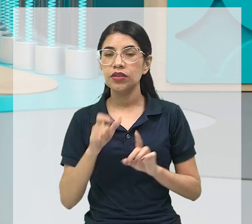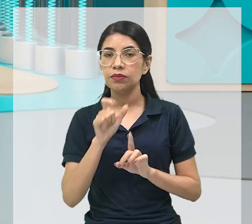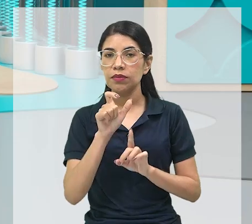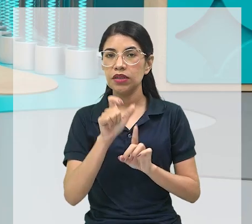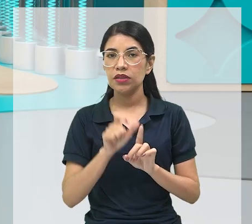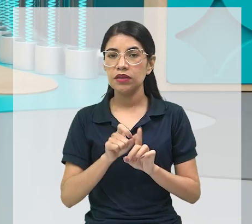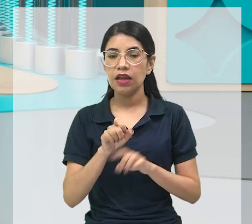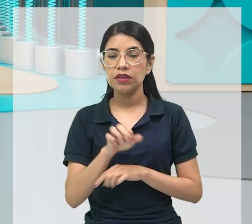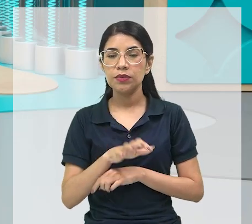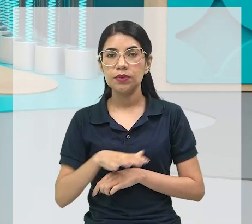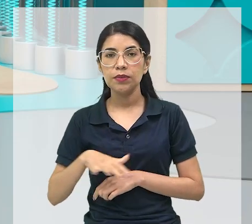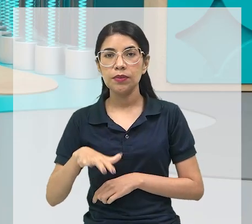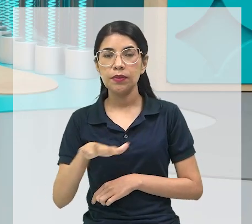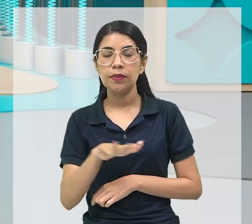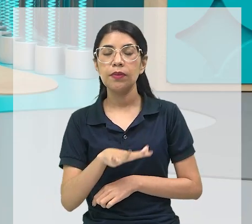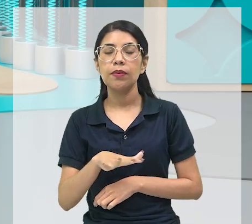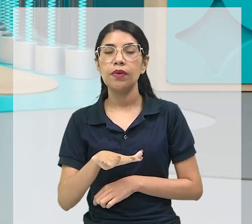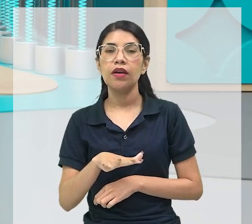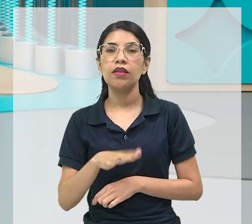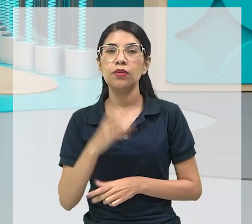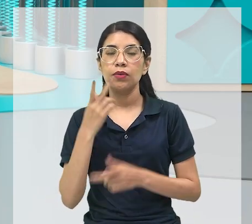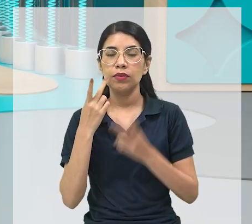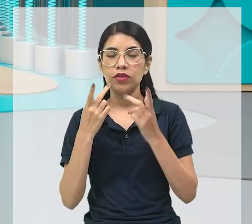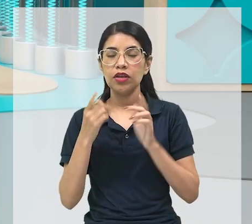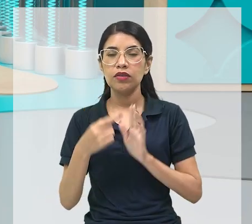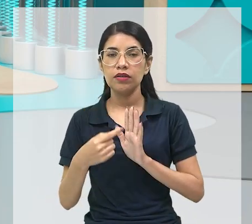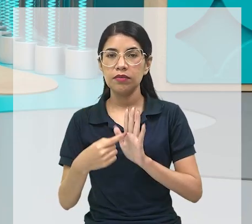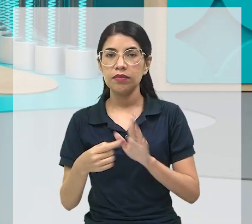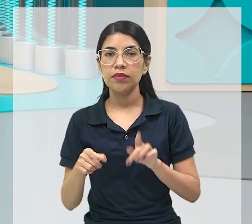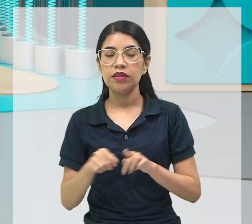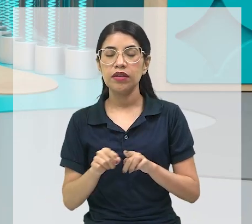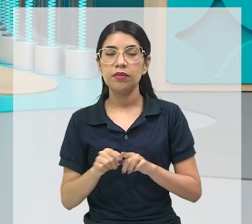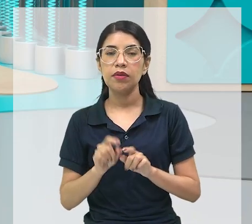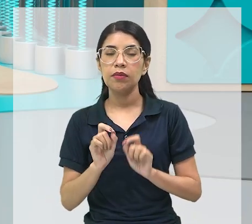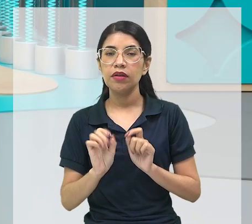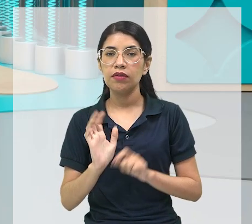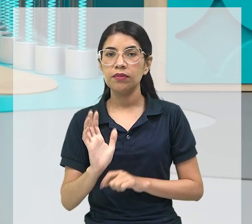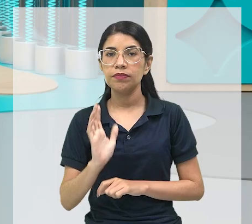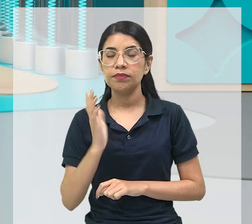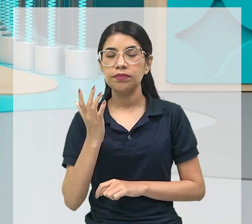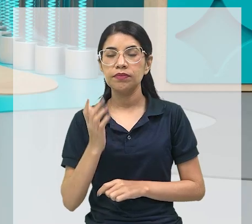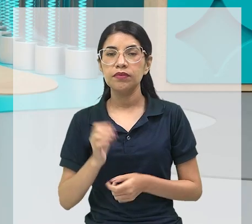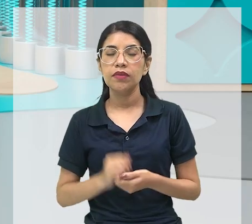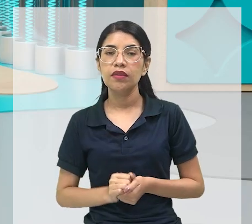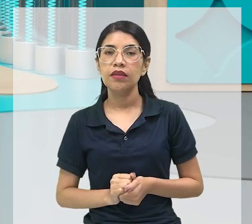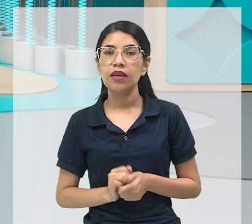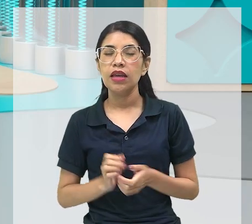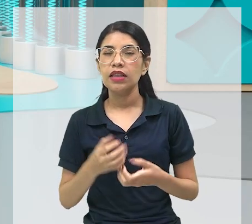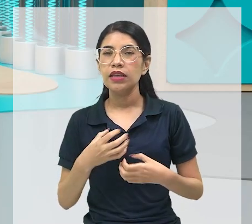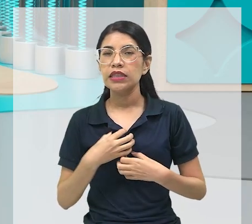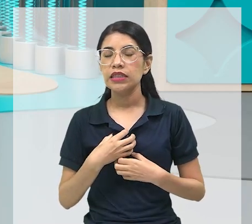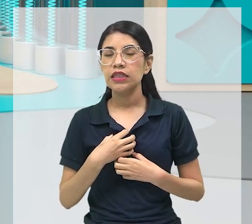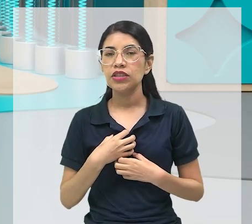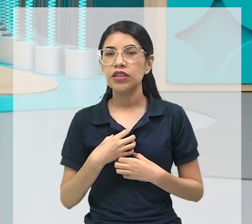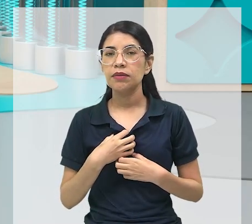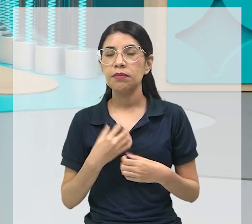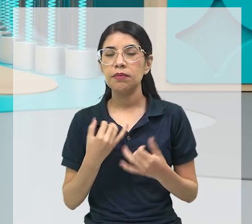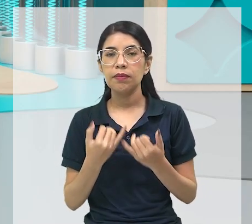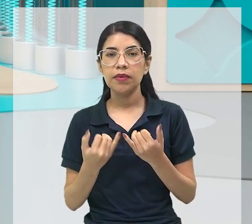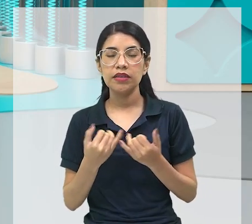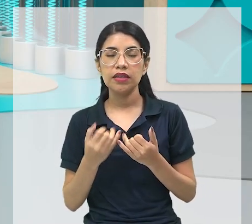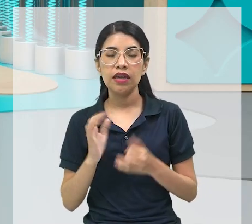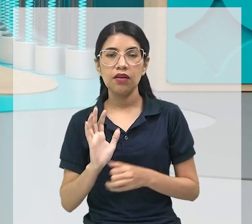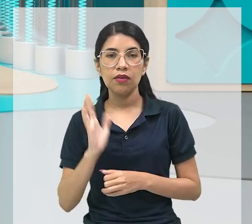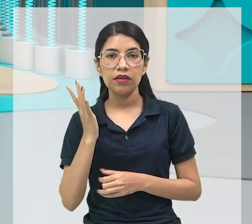essa ambientação durante a cena, ela vai fazer com que a gente tenha a sensação que aquilo está acontecendo de